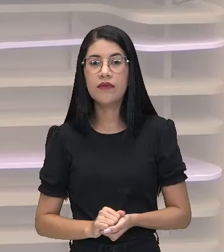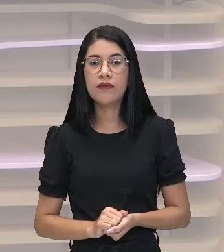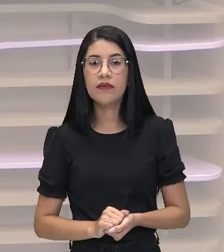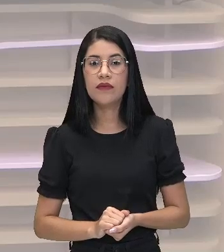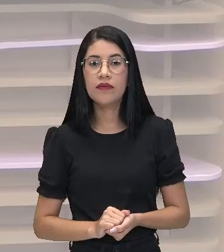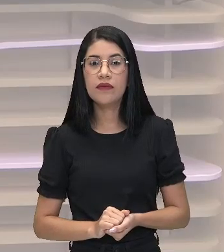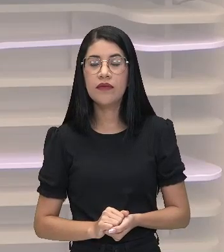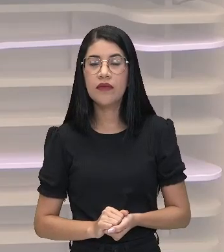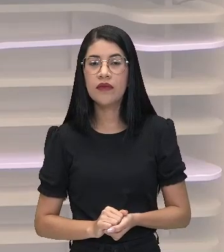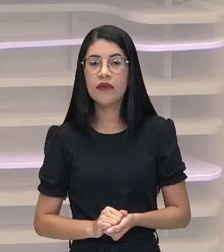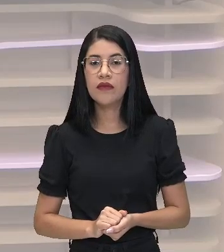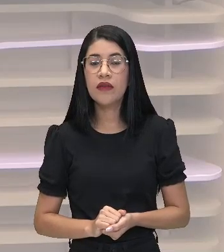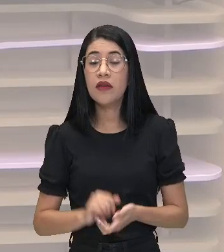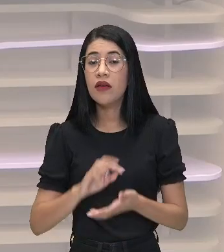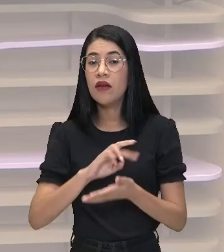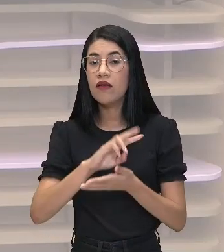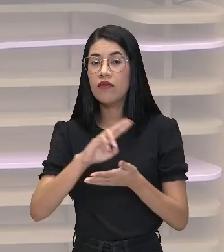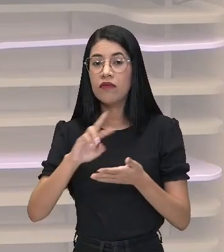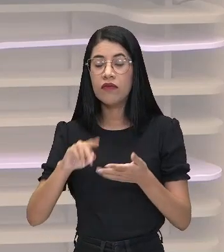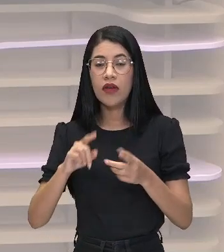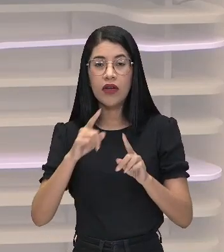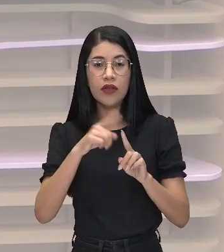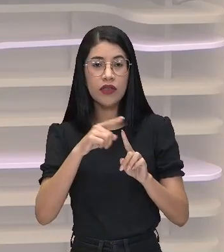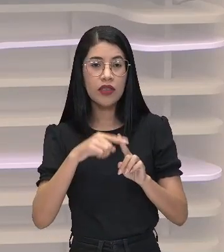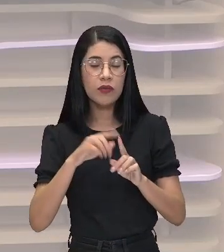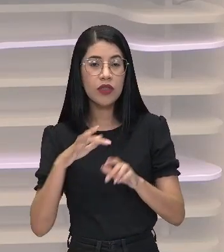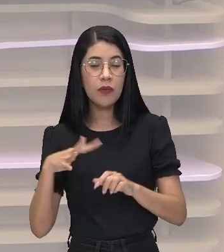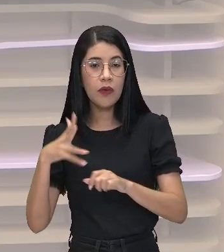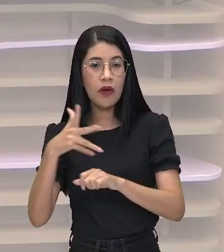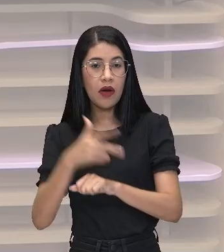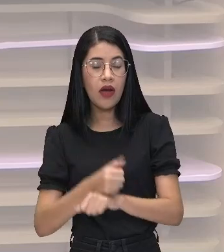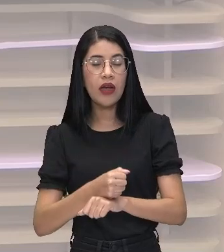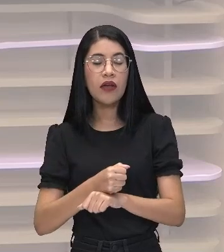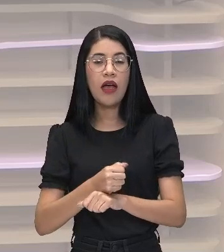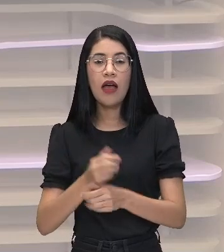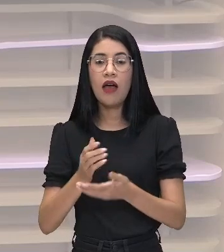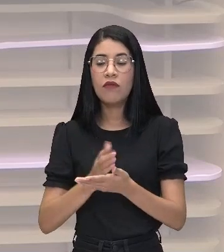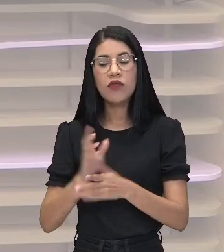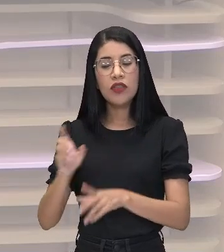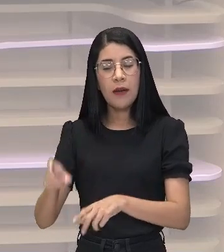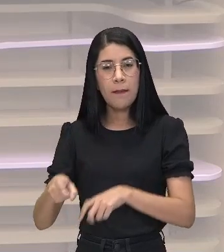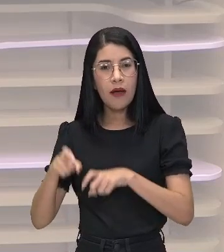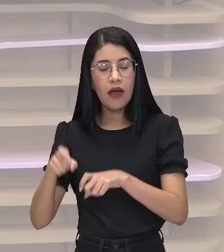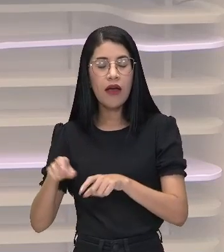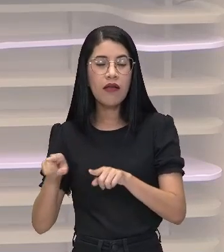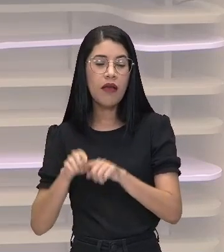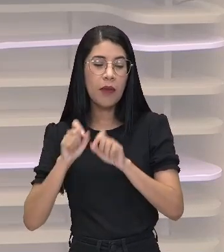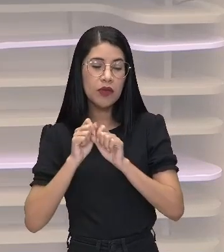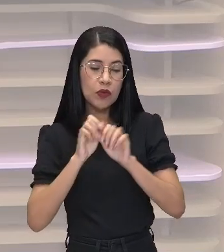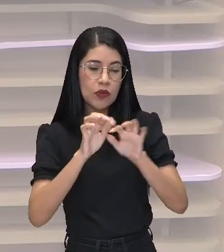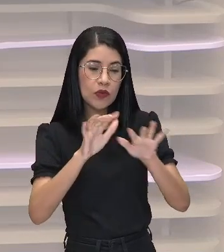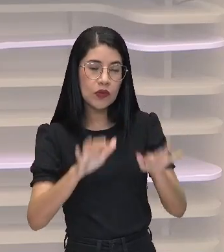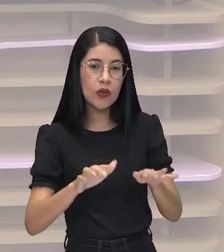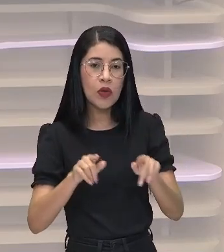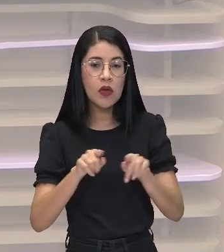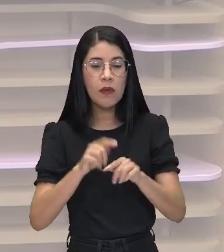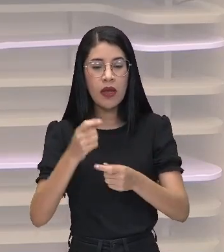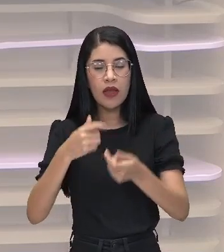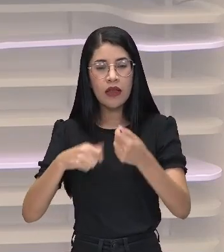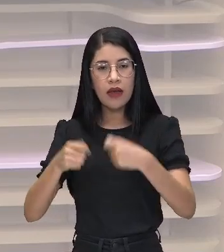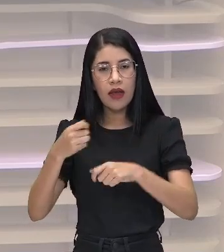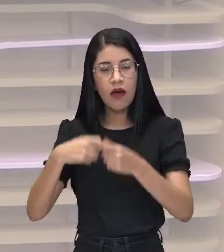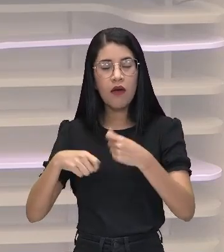tipos de colonização, né, que ocorreram, as colônias de exploração, as colônias de povoamento e as atividades econômicas que vão